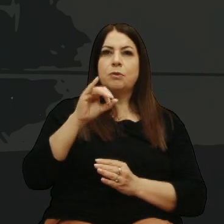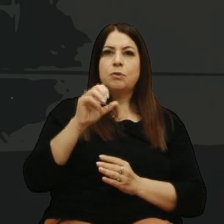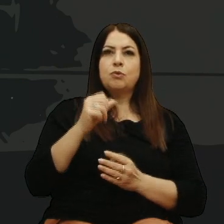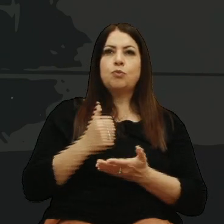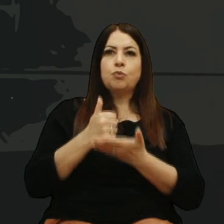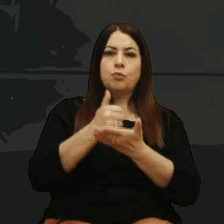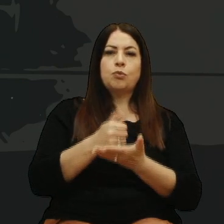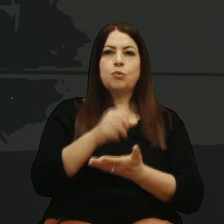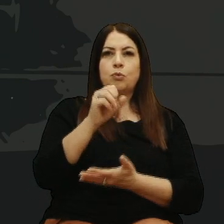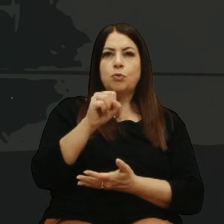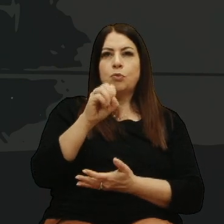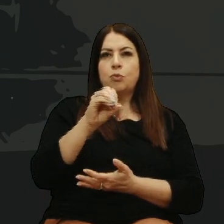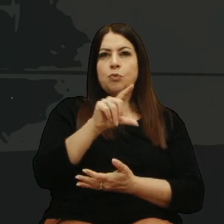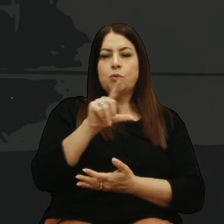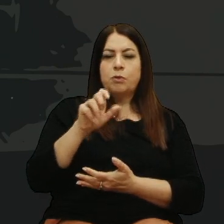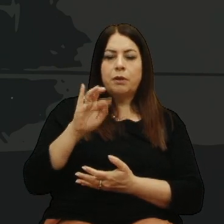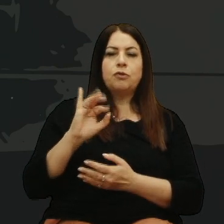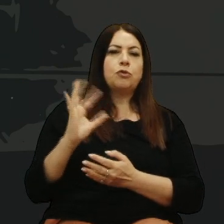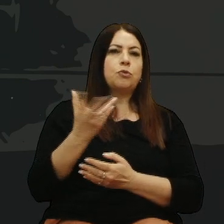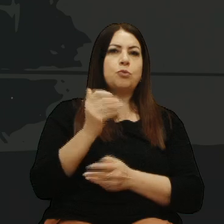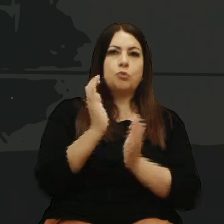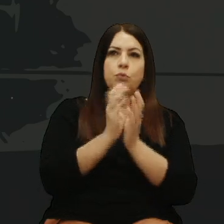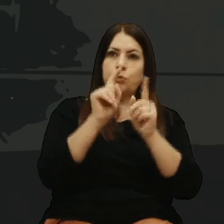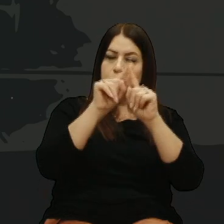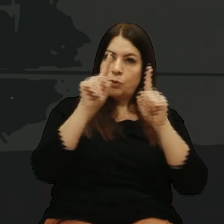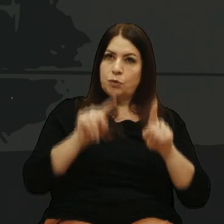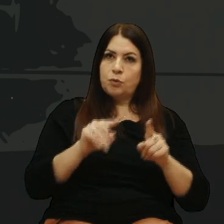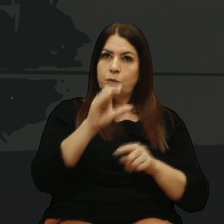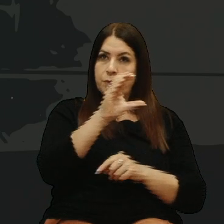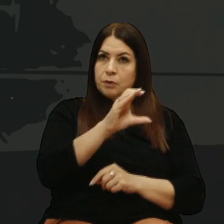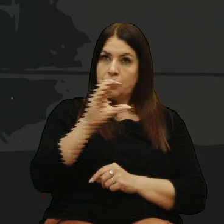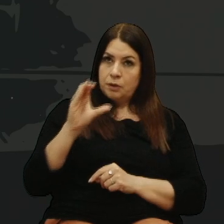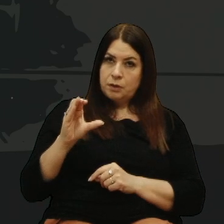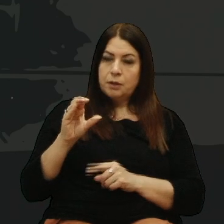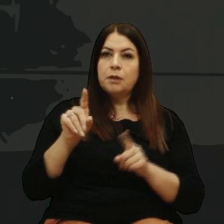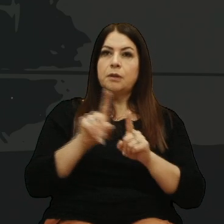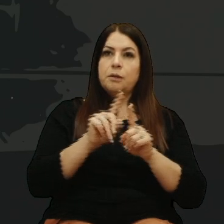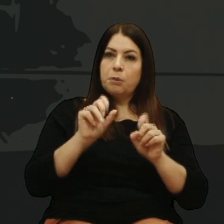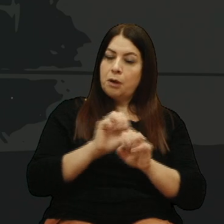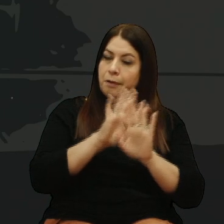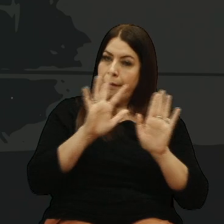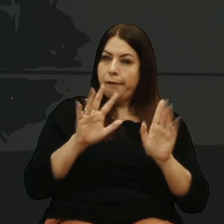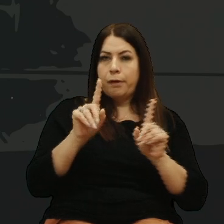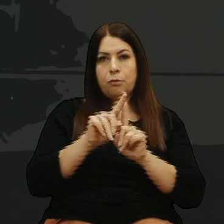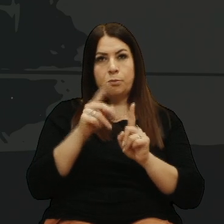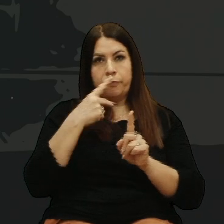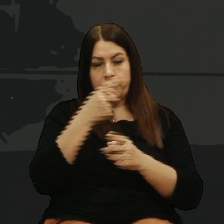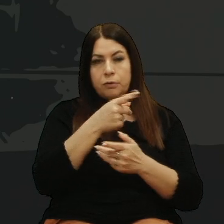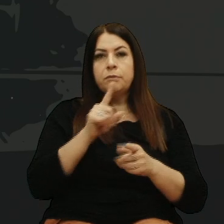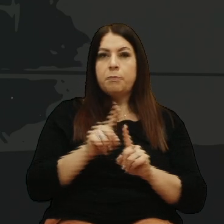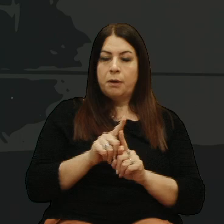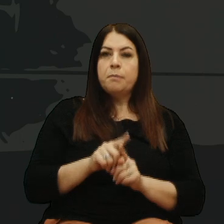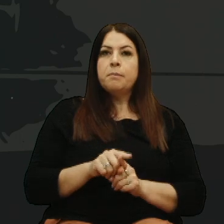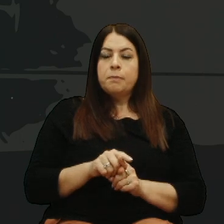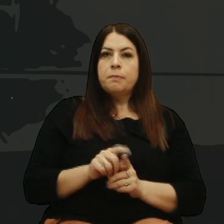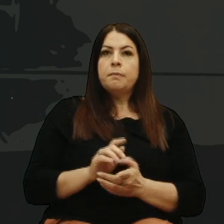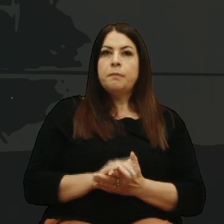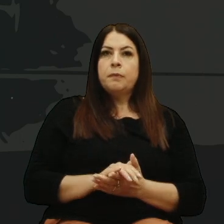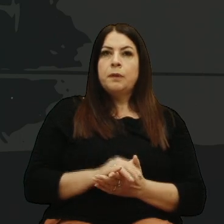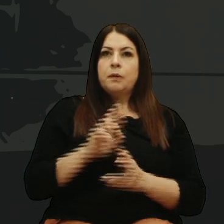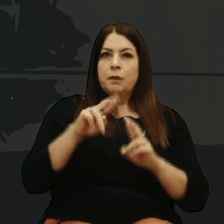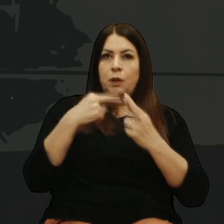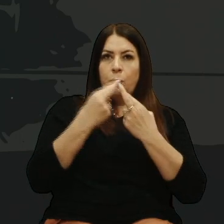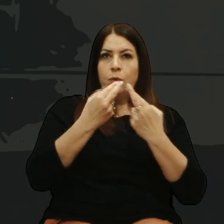toda a equipe de servidores e servidoras, CCs, e, claro, como bem frisou lá na